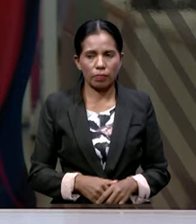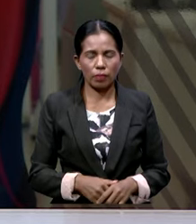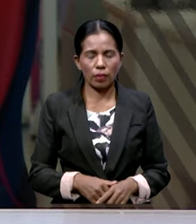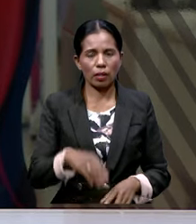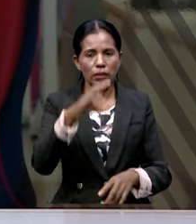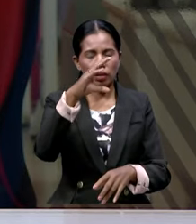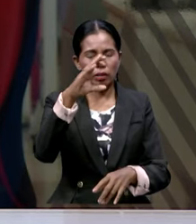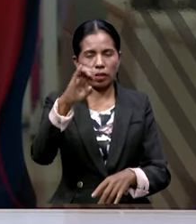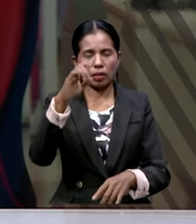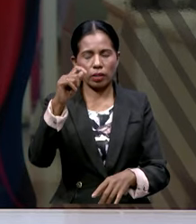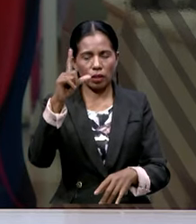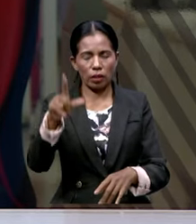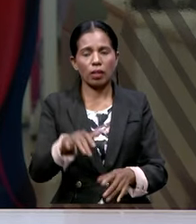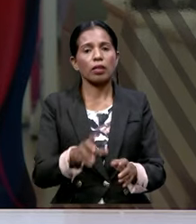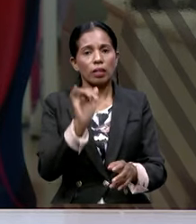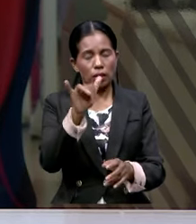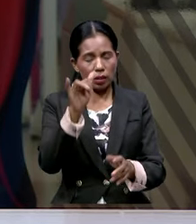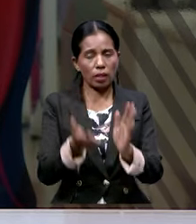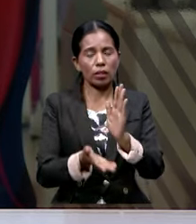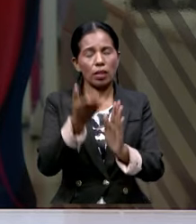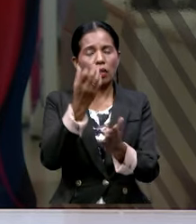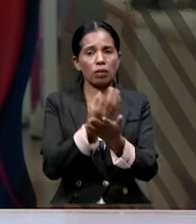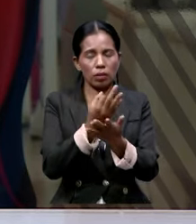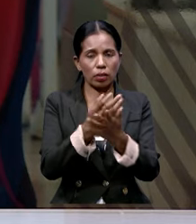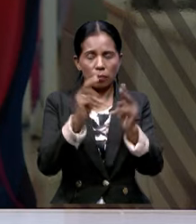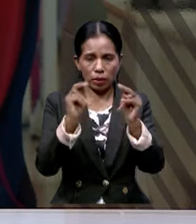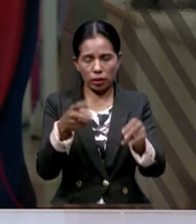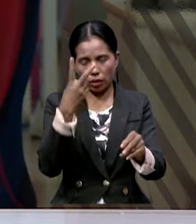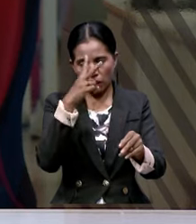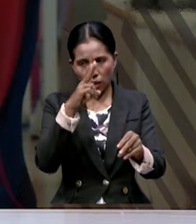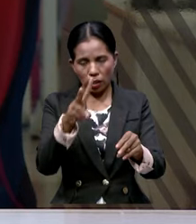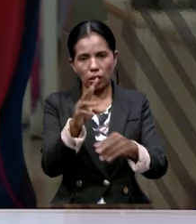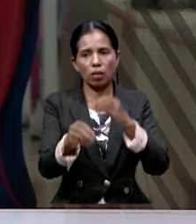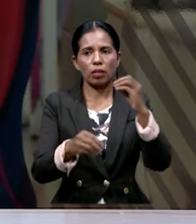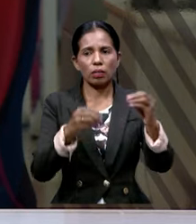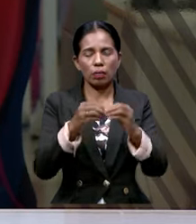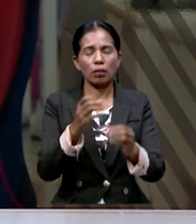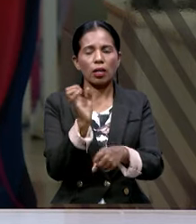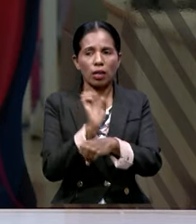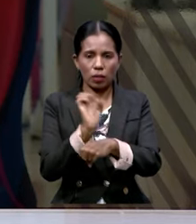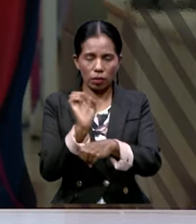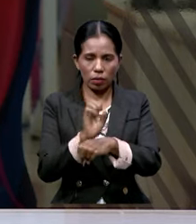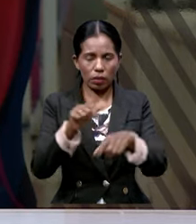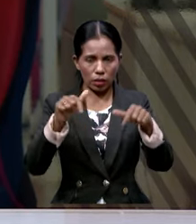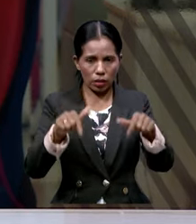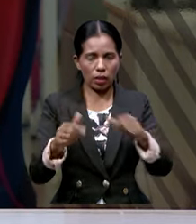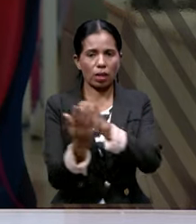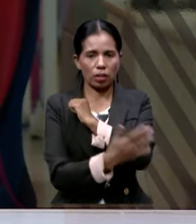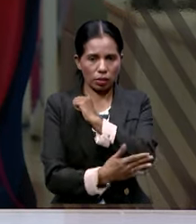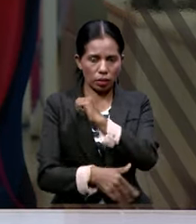Se se Itália concorda a sair salário mínimo, mas bem precisa haver implicação para crescimento da economia e a